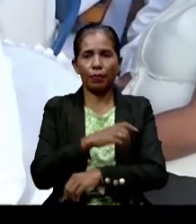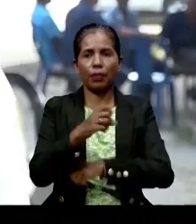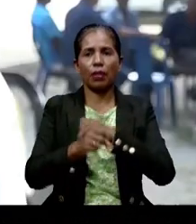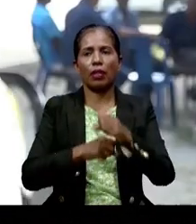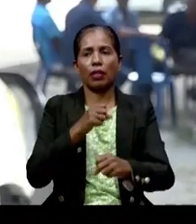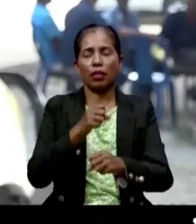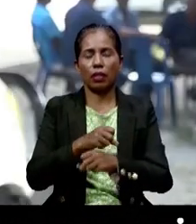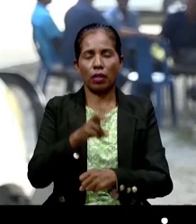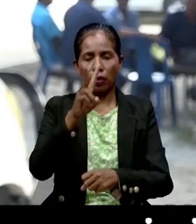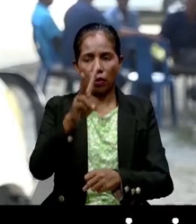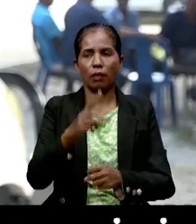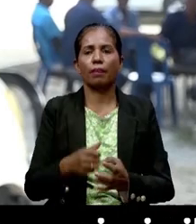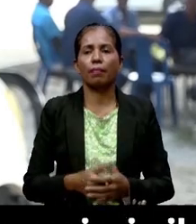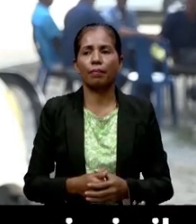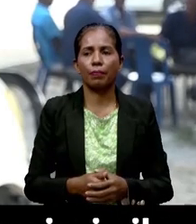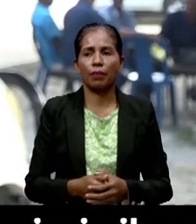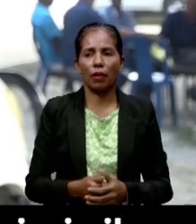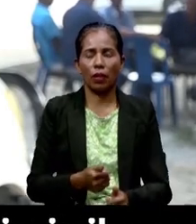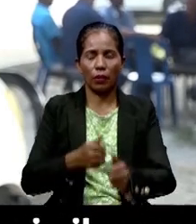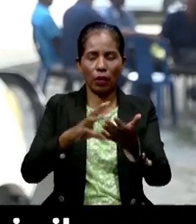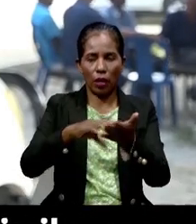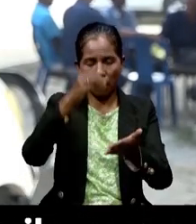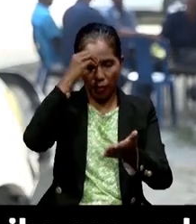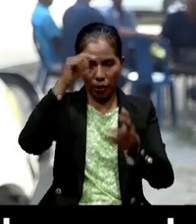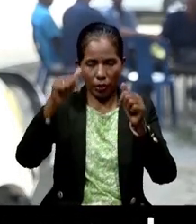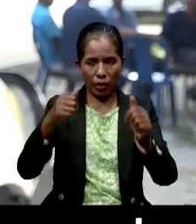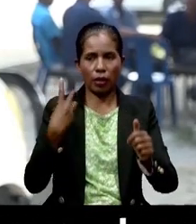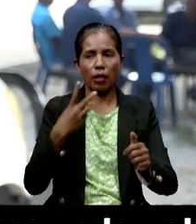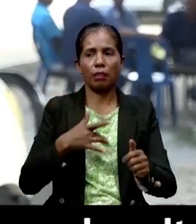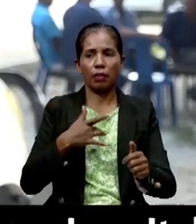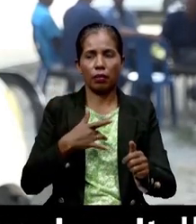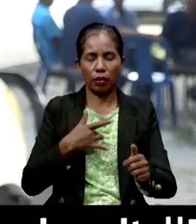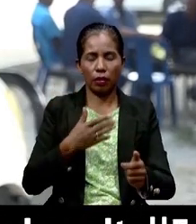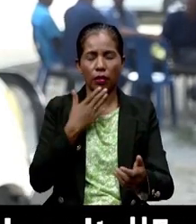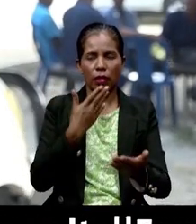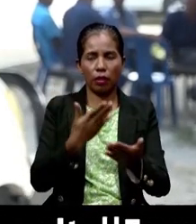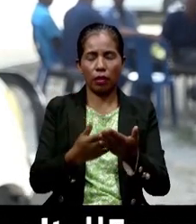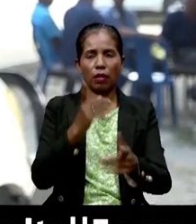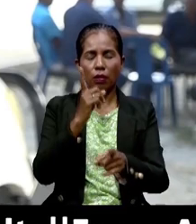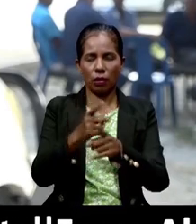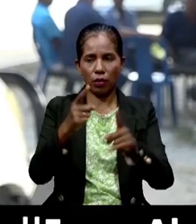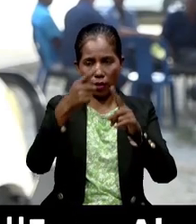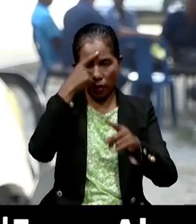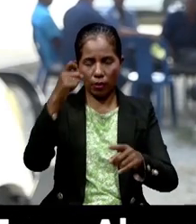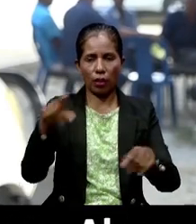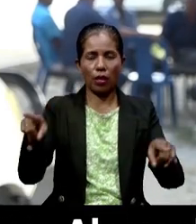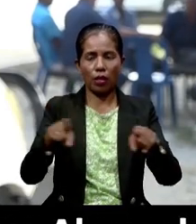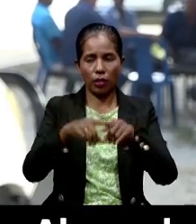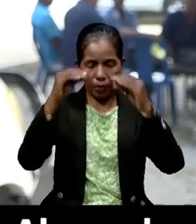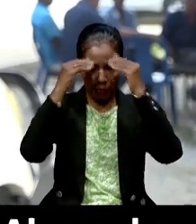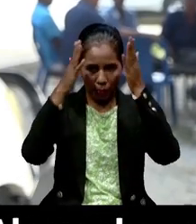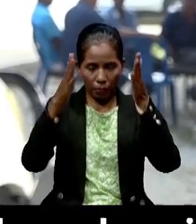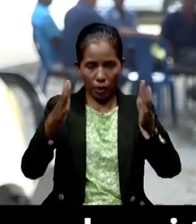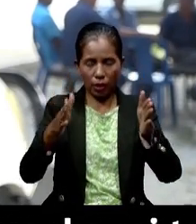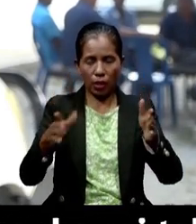mim, tu ir curso ir né, sente benefício de teves, também né, a nessa menorin, a nessa